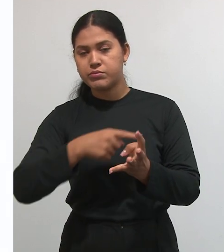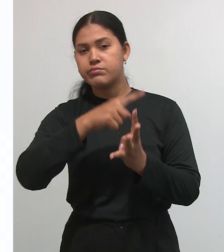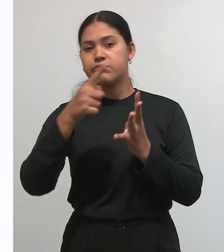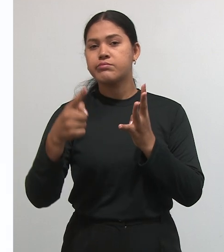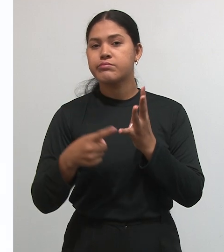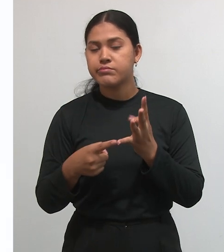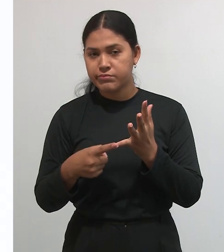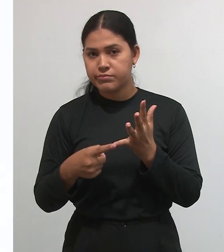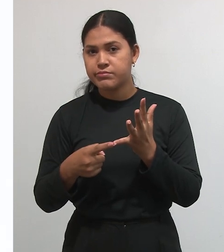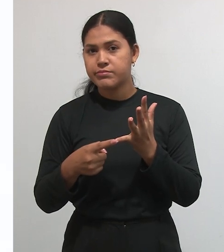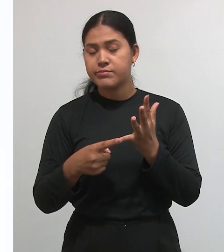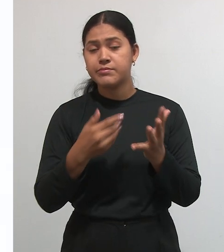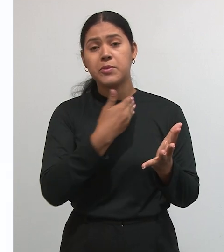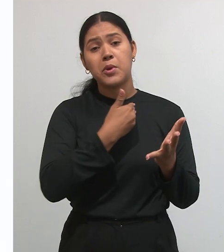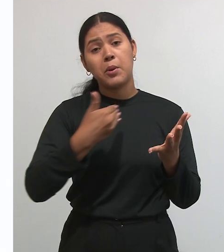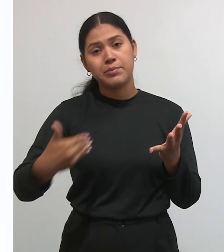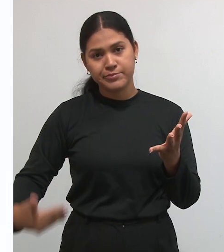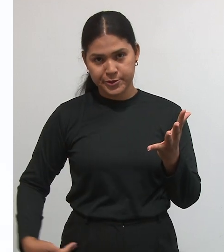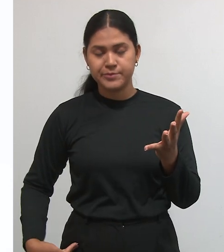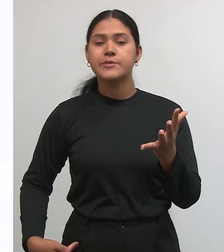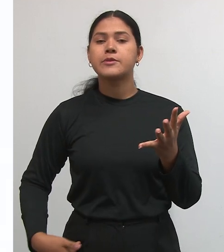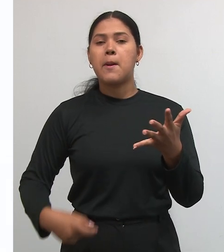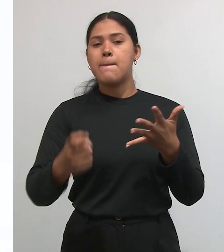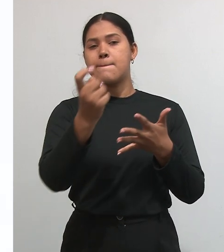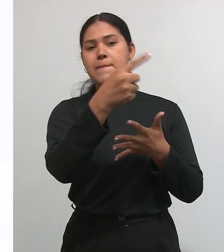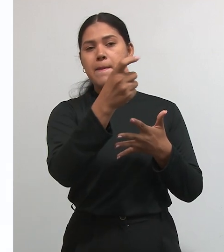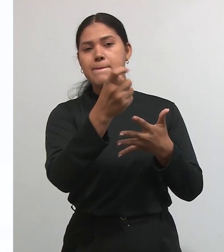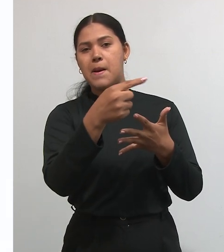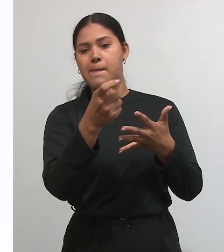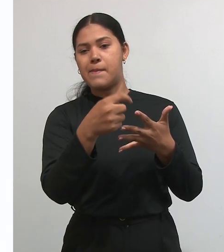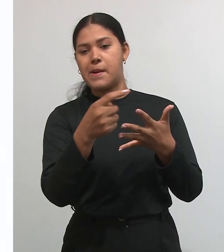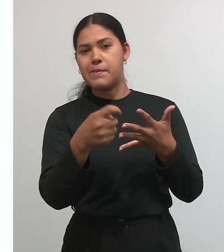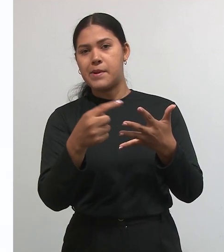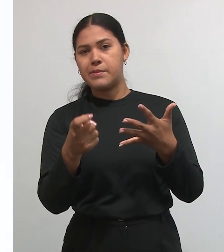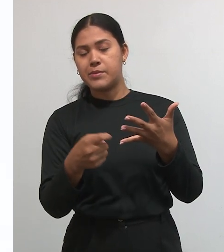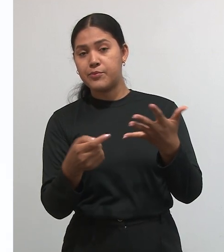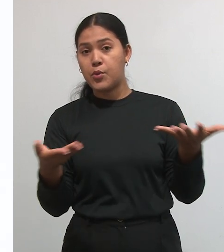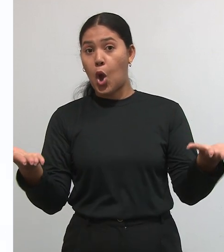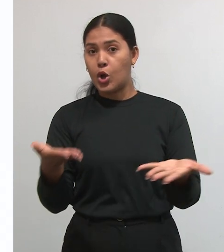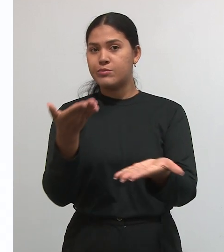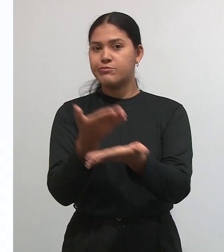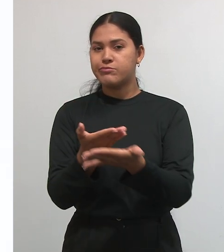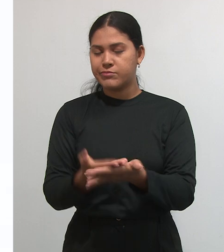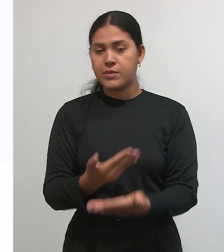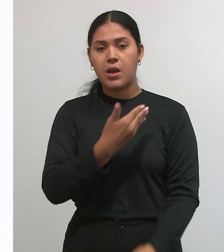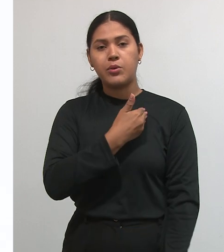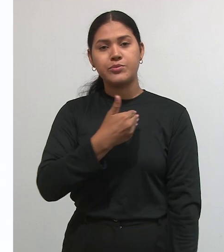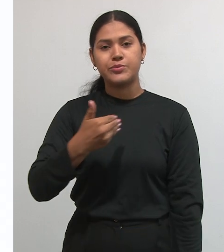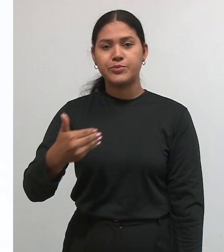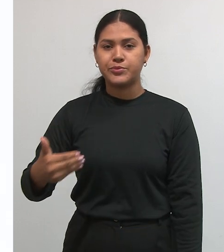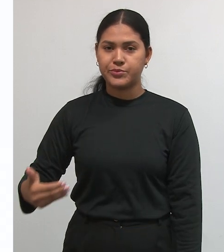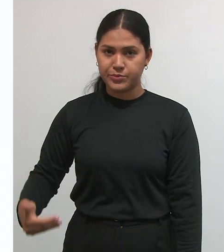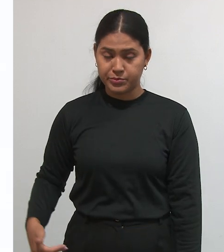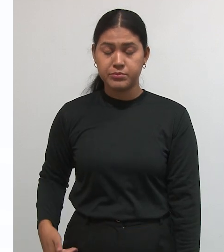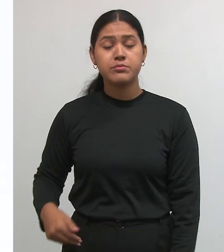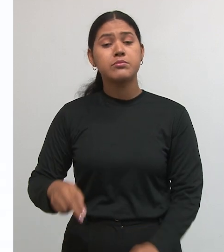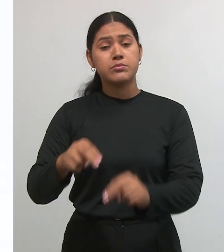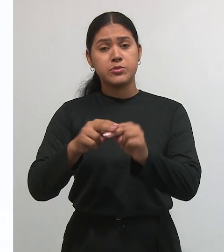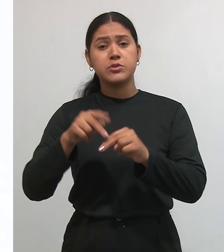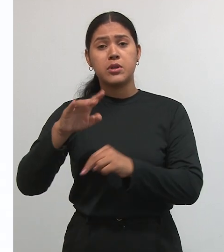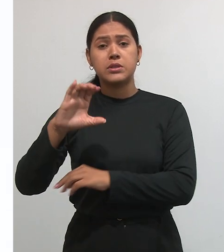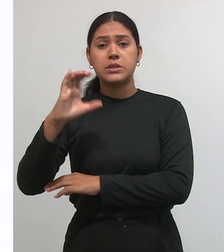e temos a pública, né? Que é a que a gente vai estudar. Até por isso que é uma